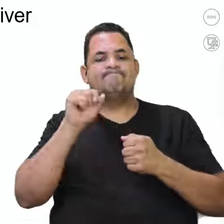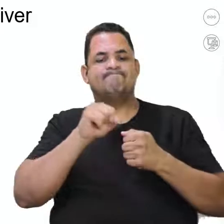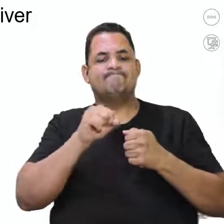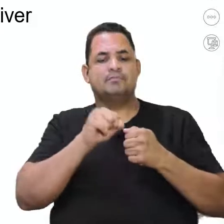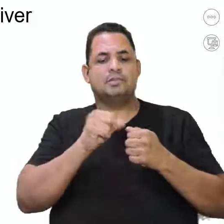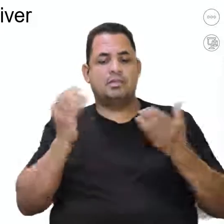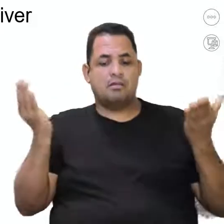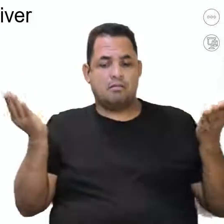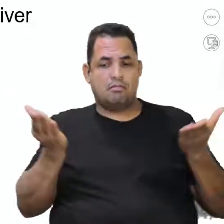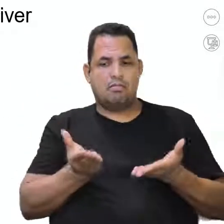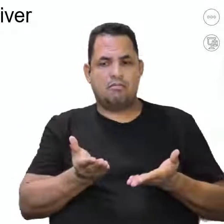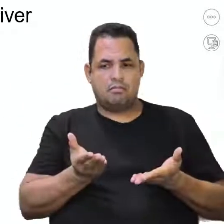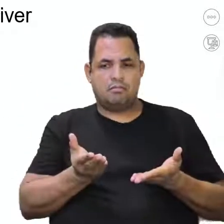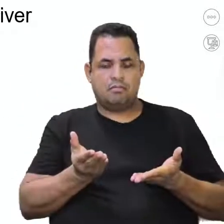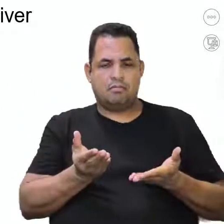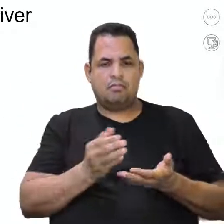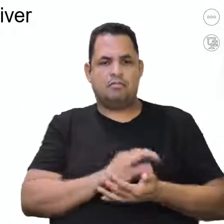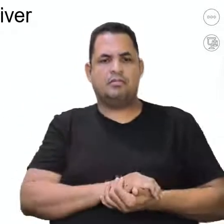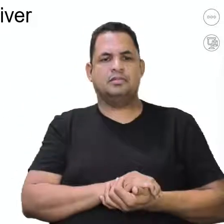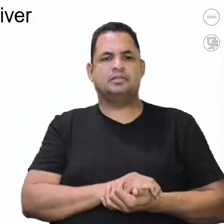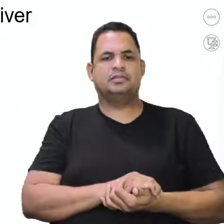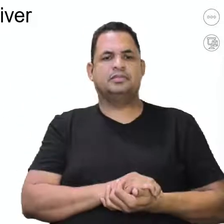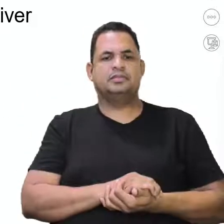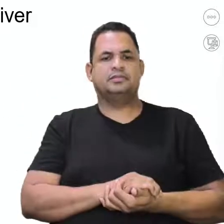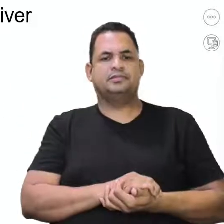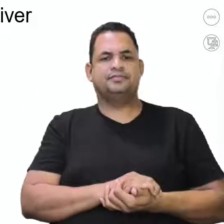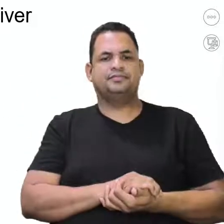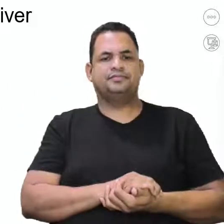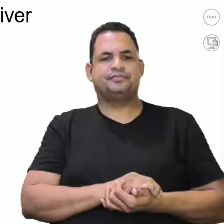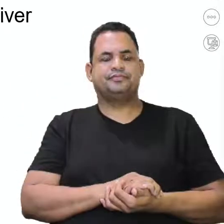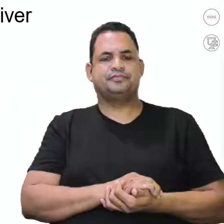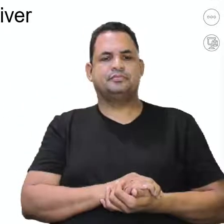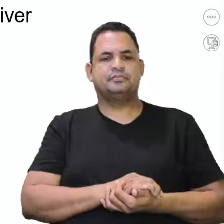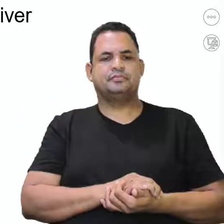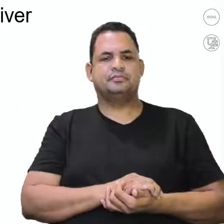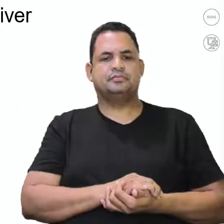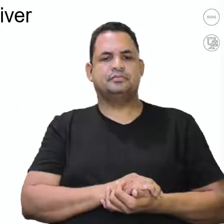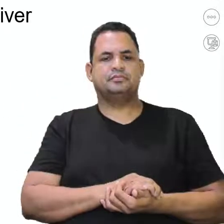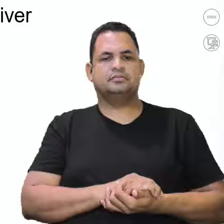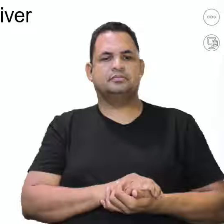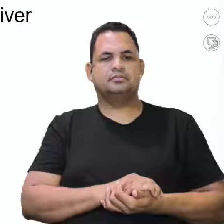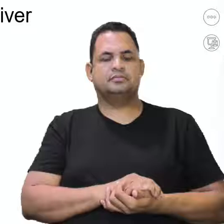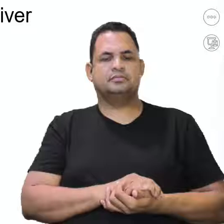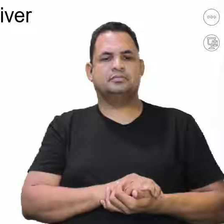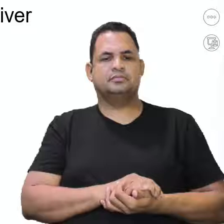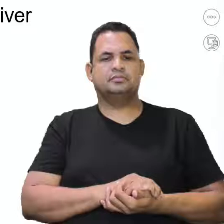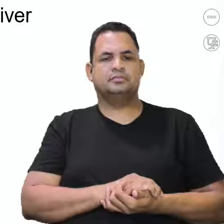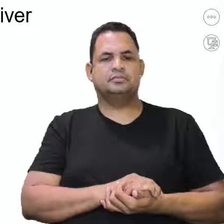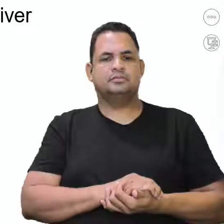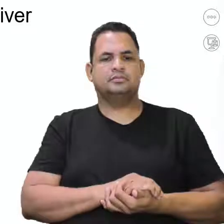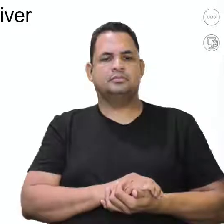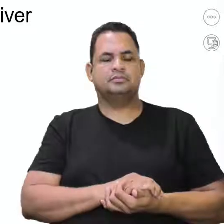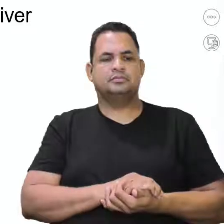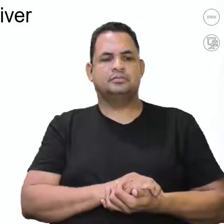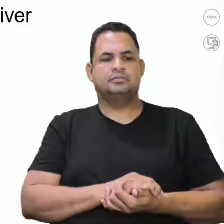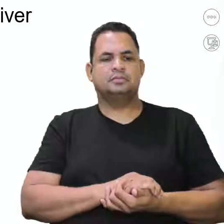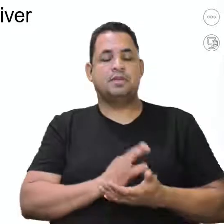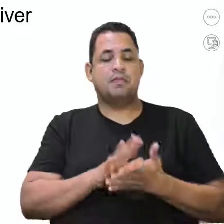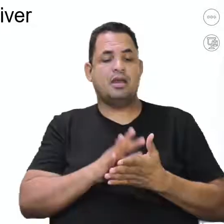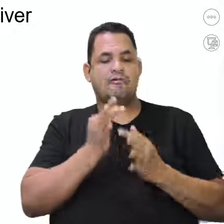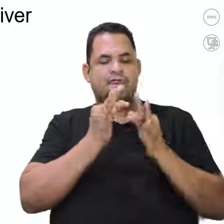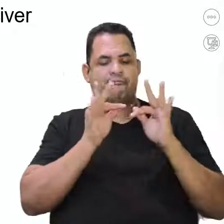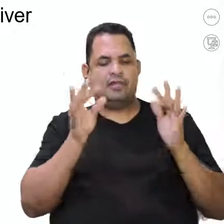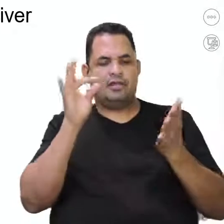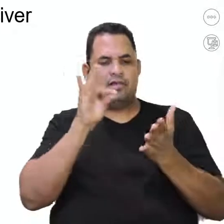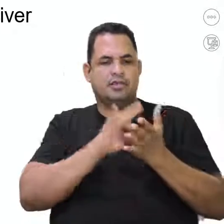agora. If you have any question, ask now. Essa aqui é uma frase afirmativa, tá? Mas ela